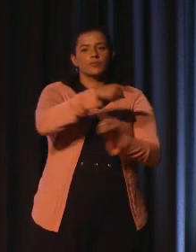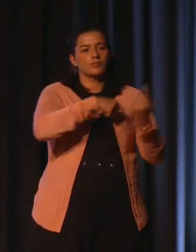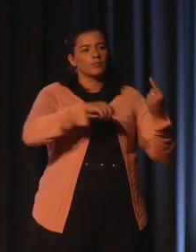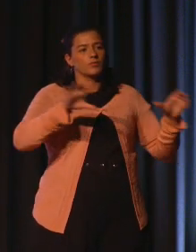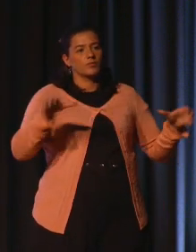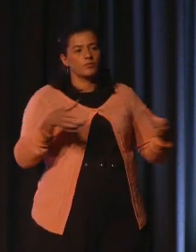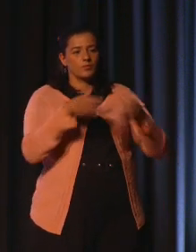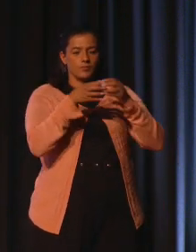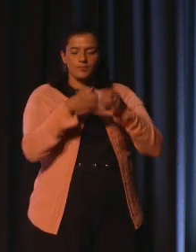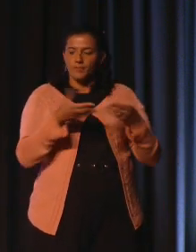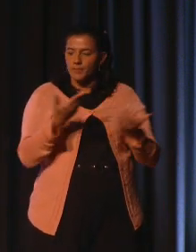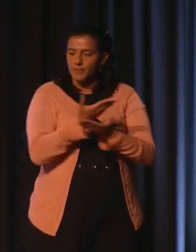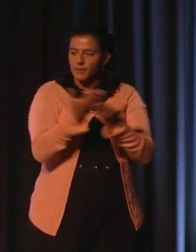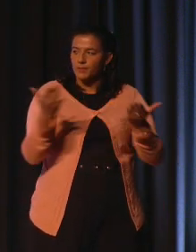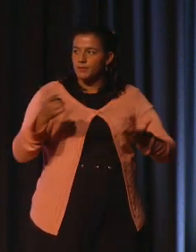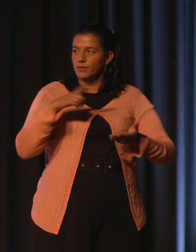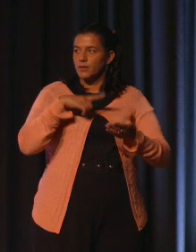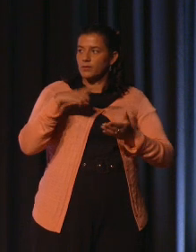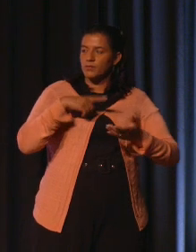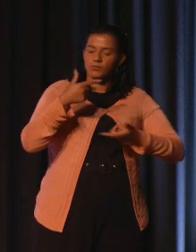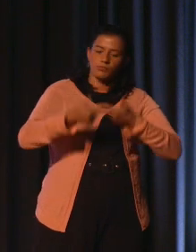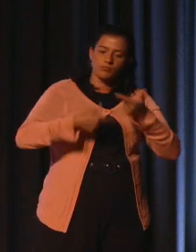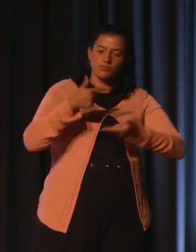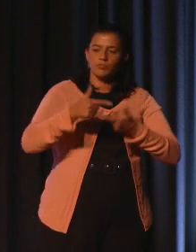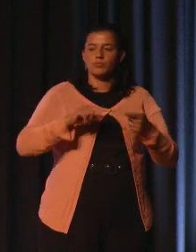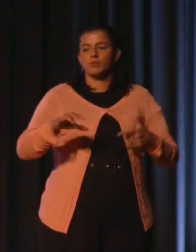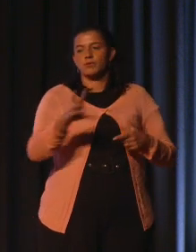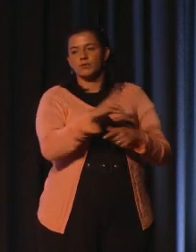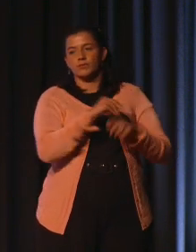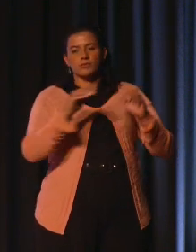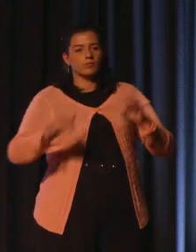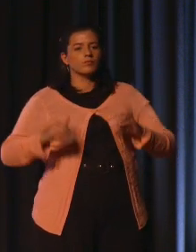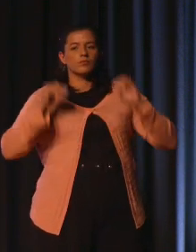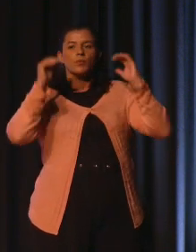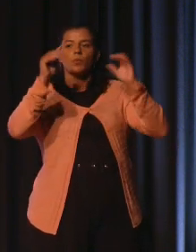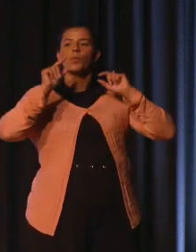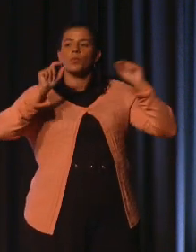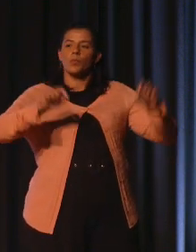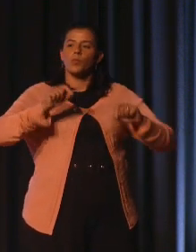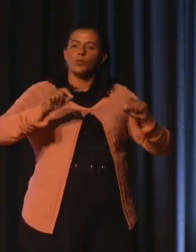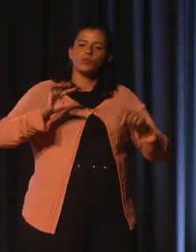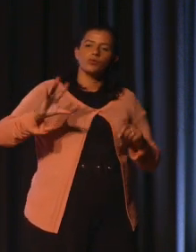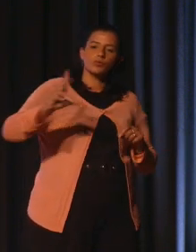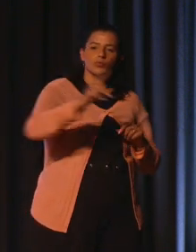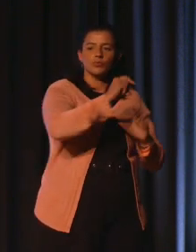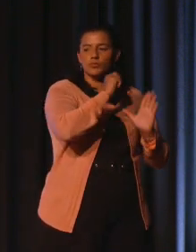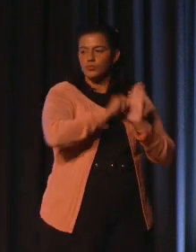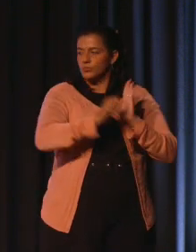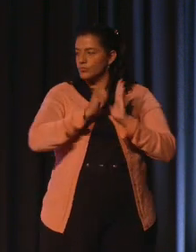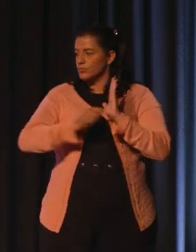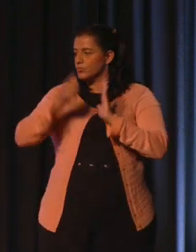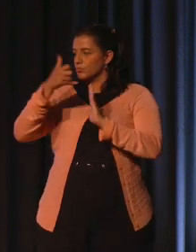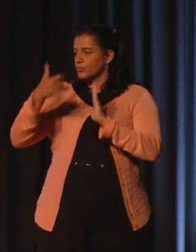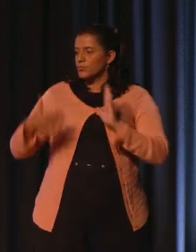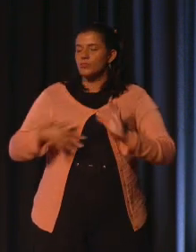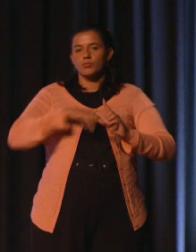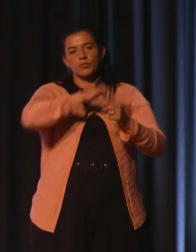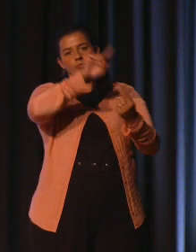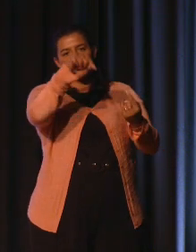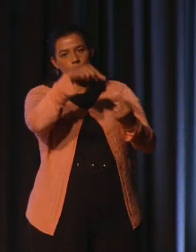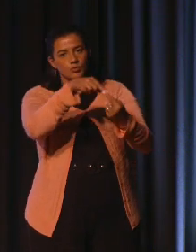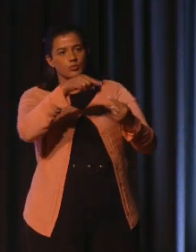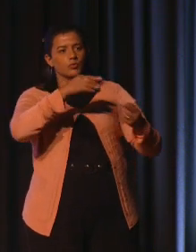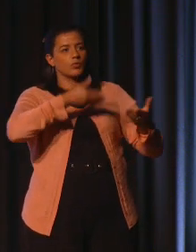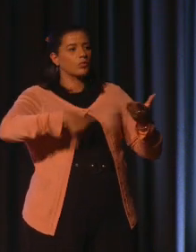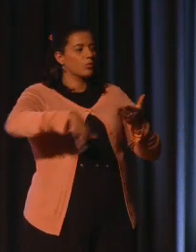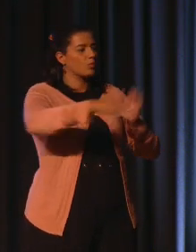cenário. Então é isso, o nosso papel acima de todas as coisas, né? Além de tudo isso que eu escrevi aqui, o objetivo final, a